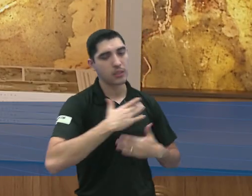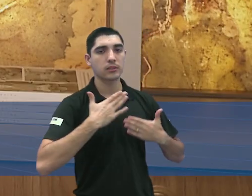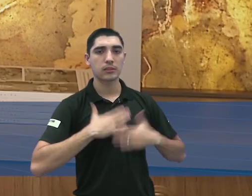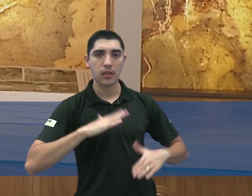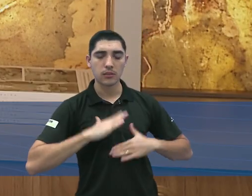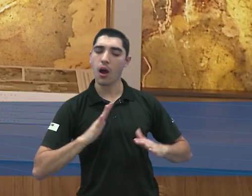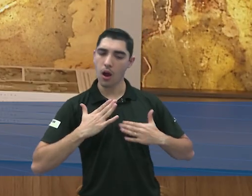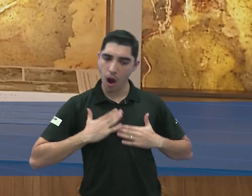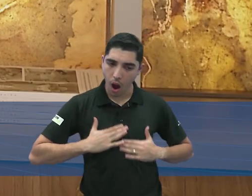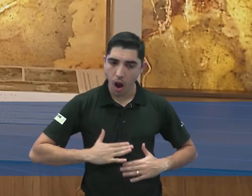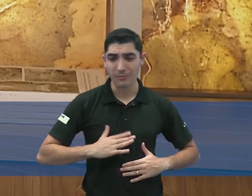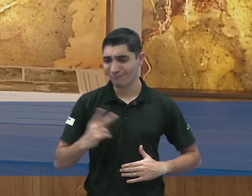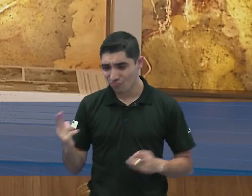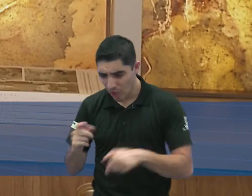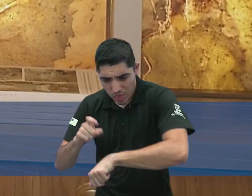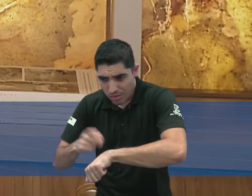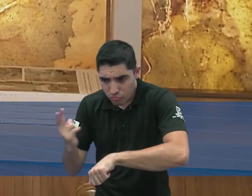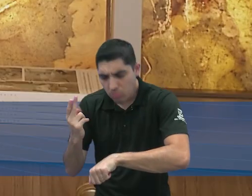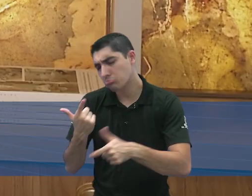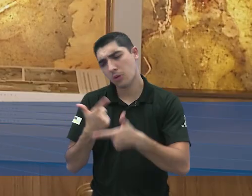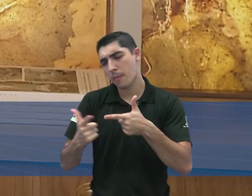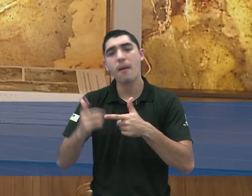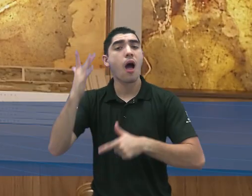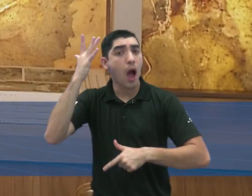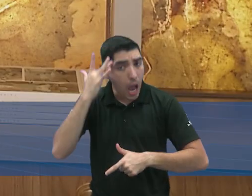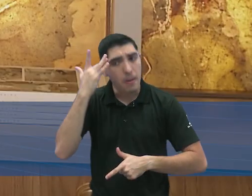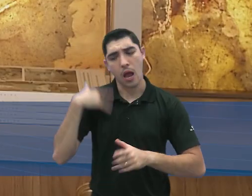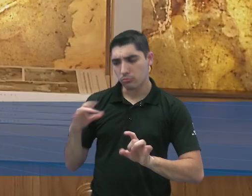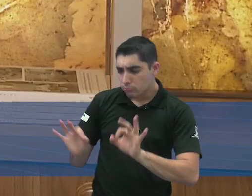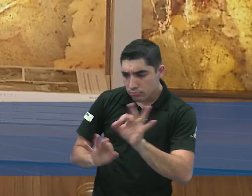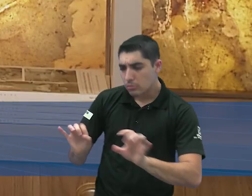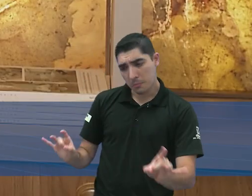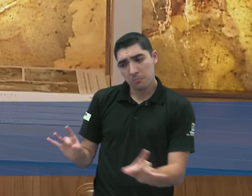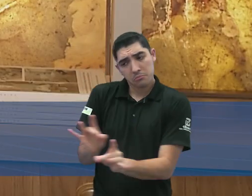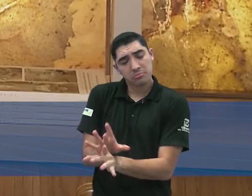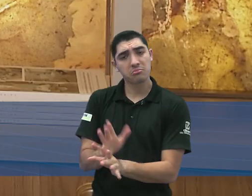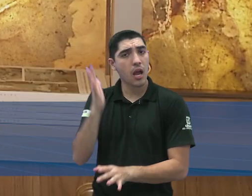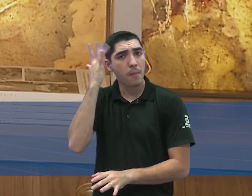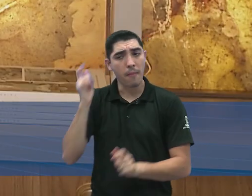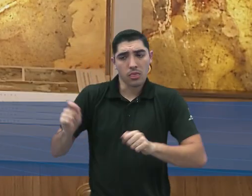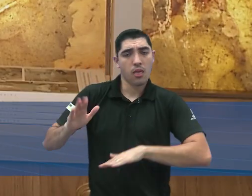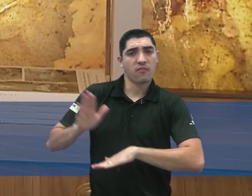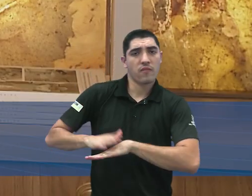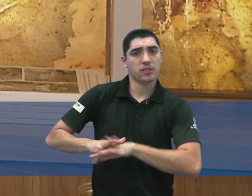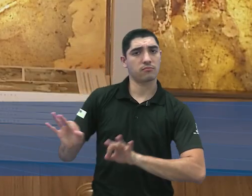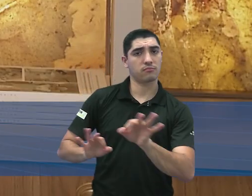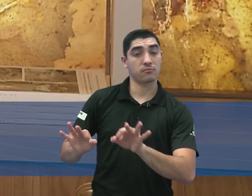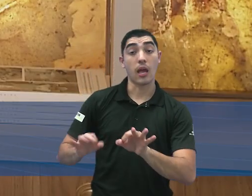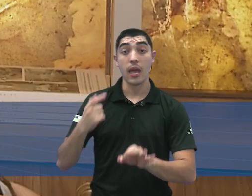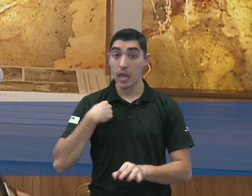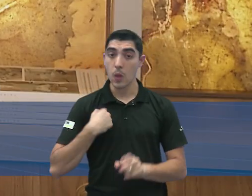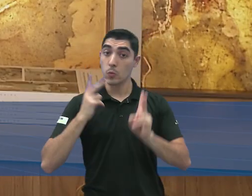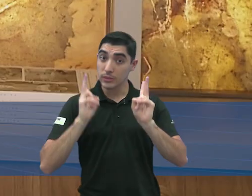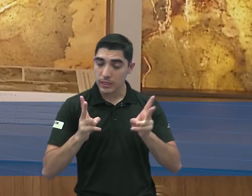descansar, fica tranquila, se você não fizer hoje, amanhã ainda vai existir e vai estar tudo lá te esperando e amanhã você faz. Então, é